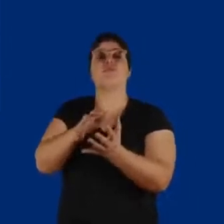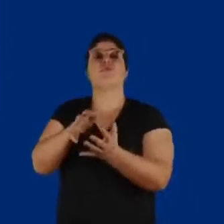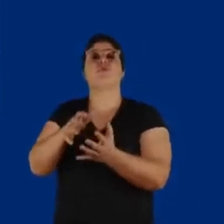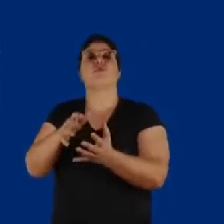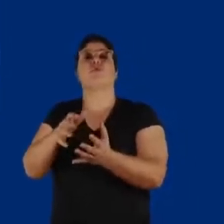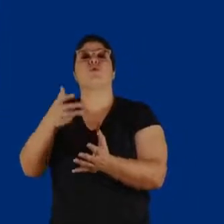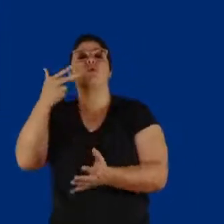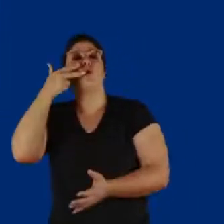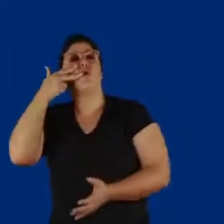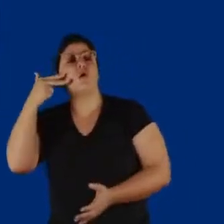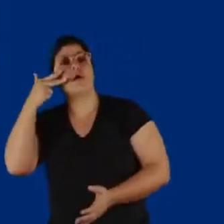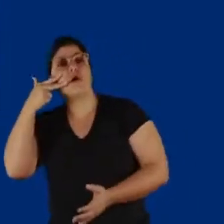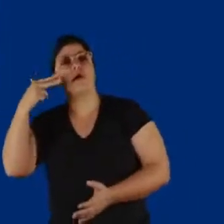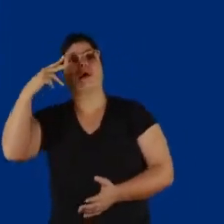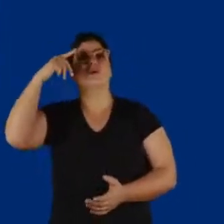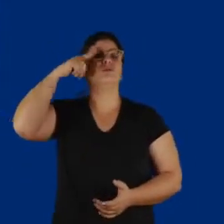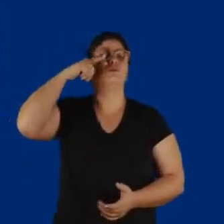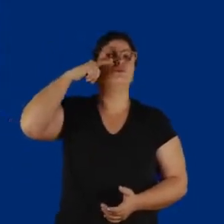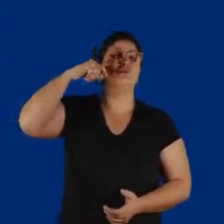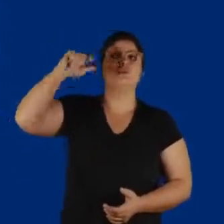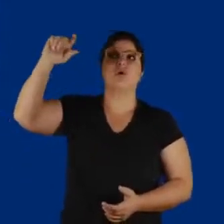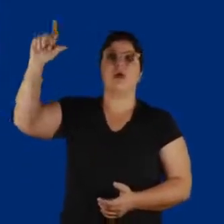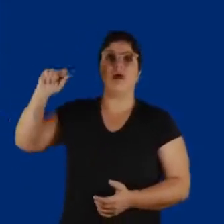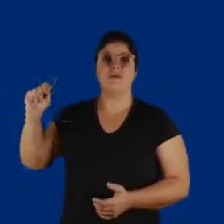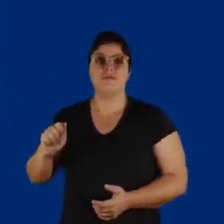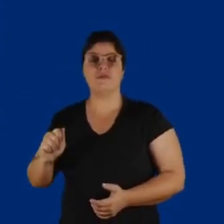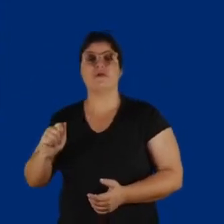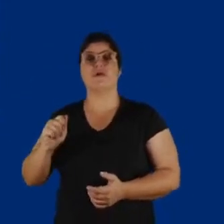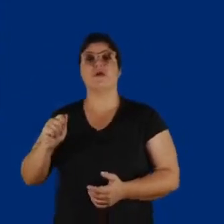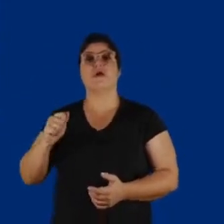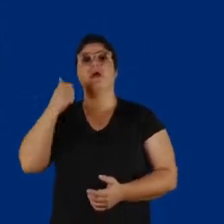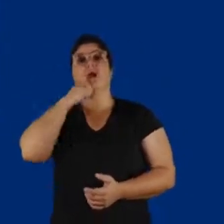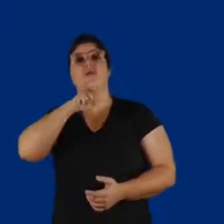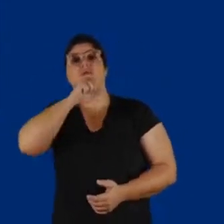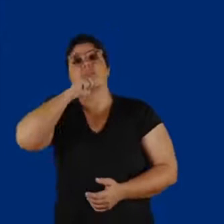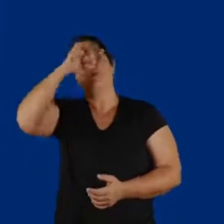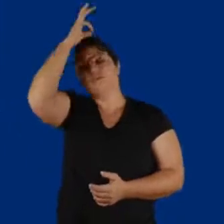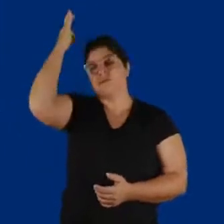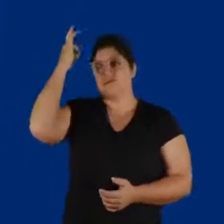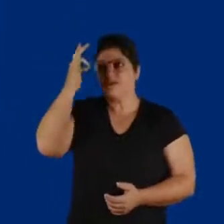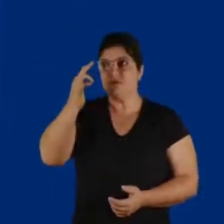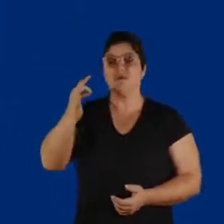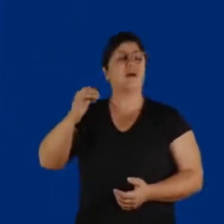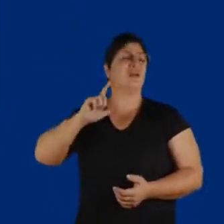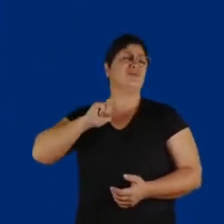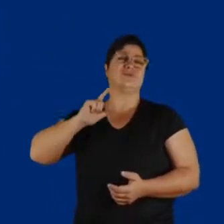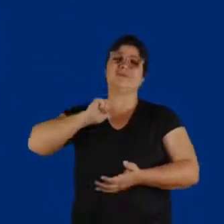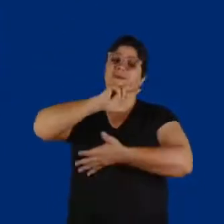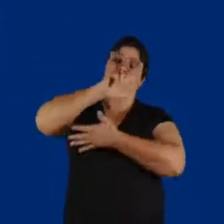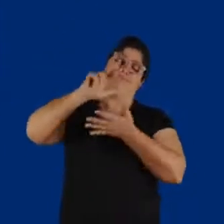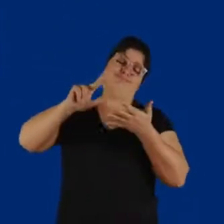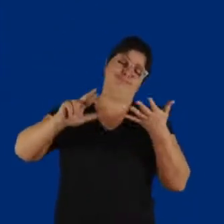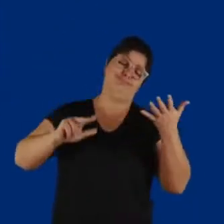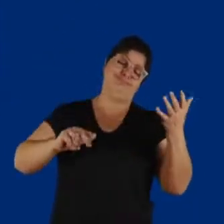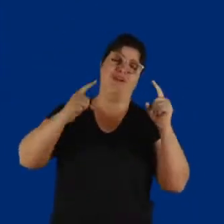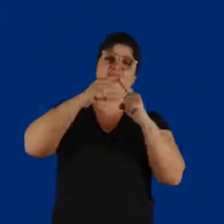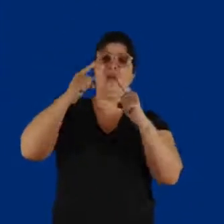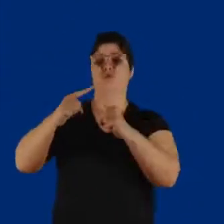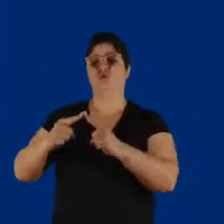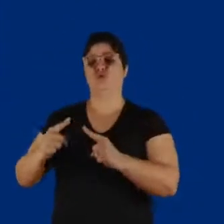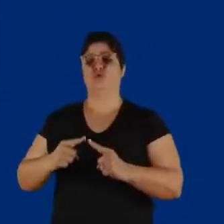e africano, e veio uma mãe de santo, que fez, né? Então, isso é muito... A gente tende